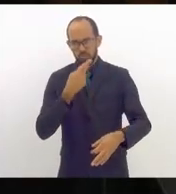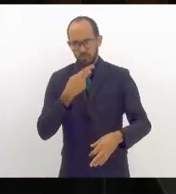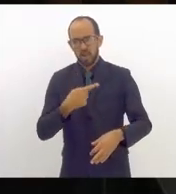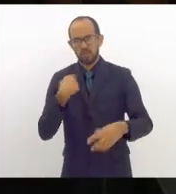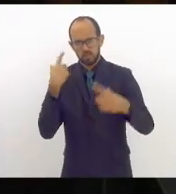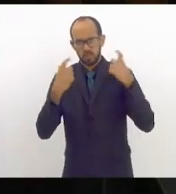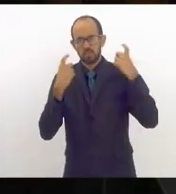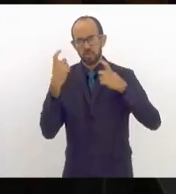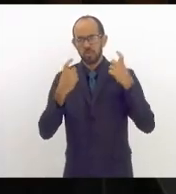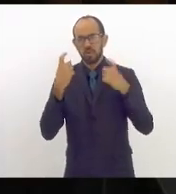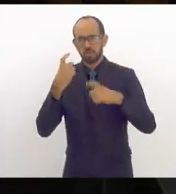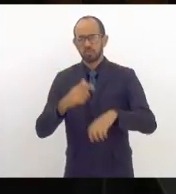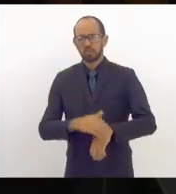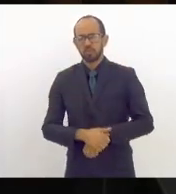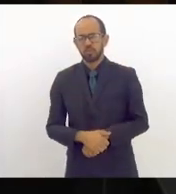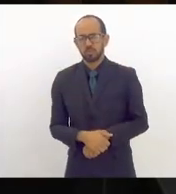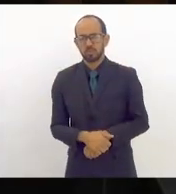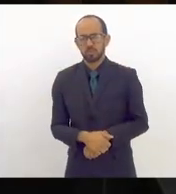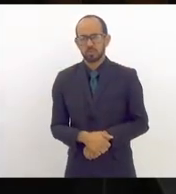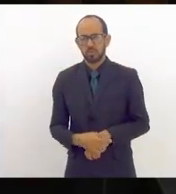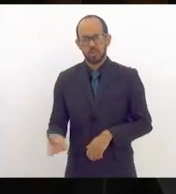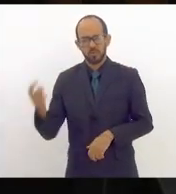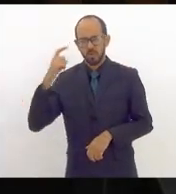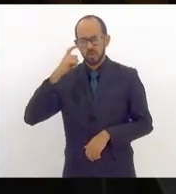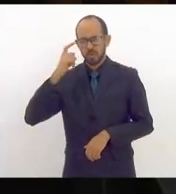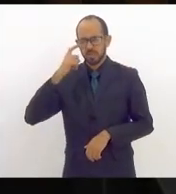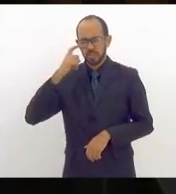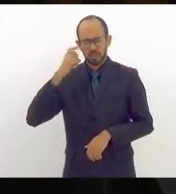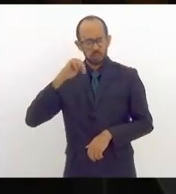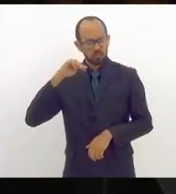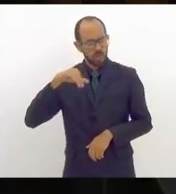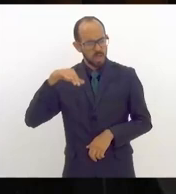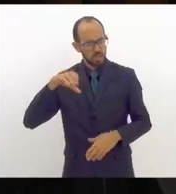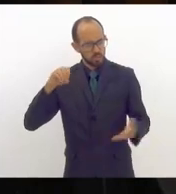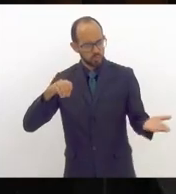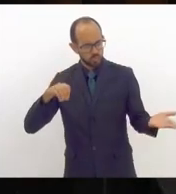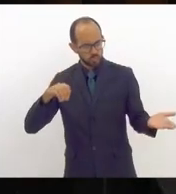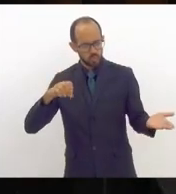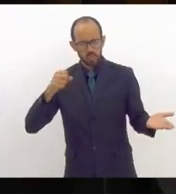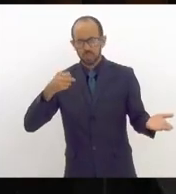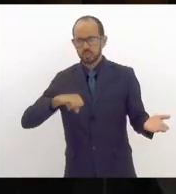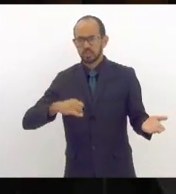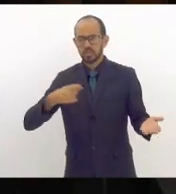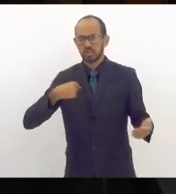preocupado e eu fico imaginando o deputado Márcio Roberto imagina se